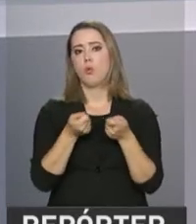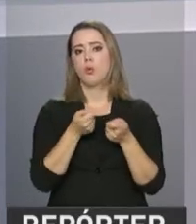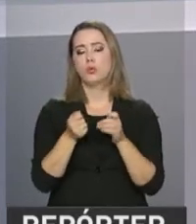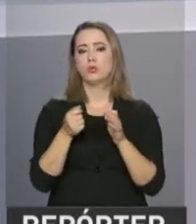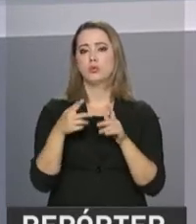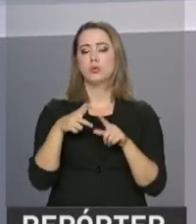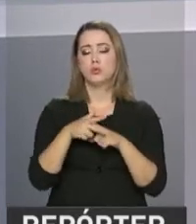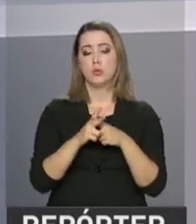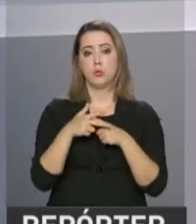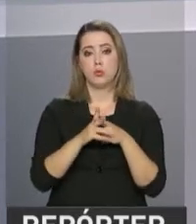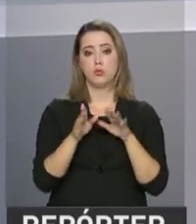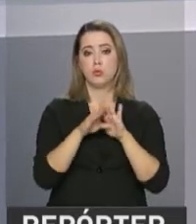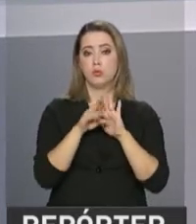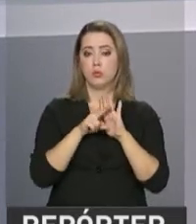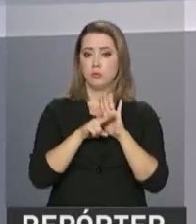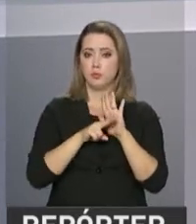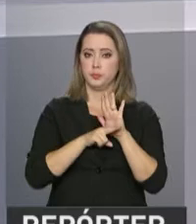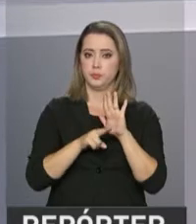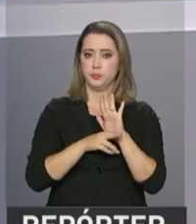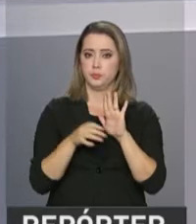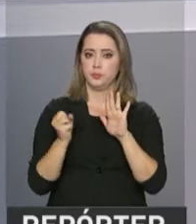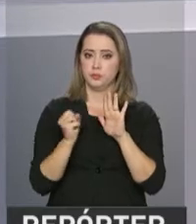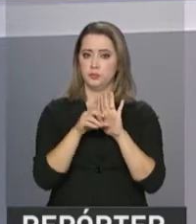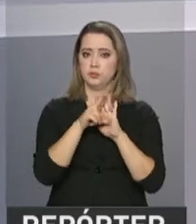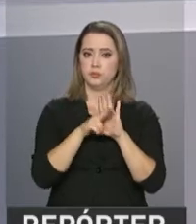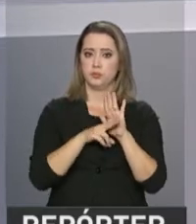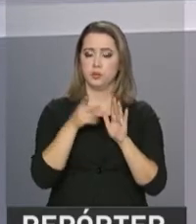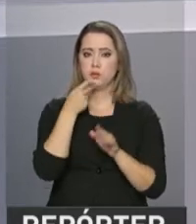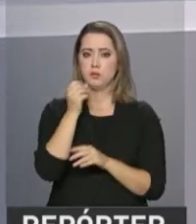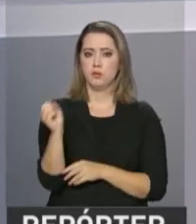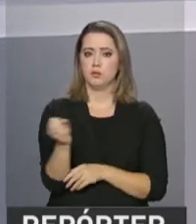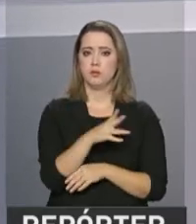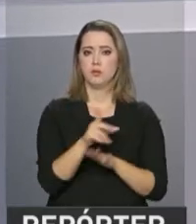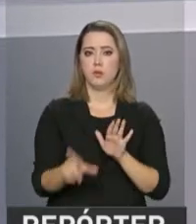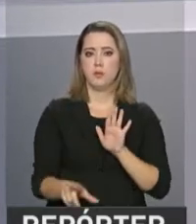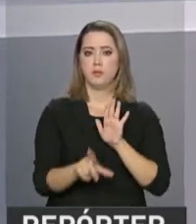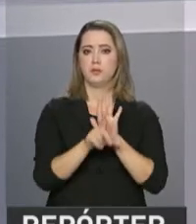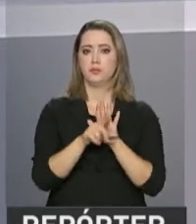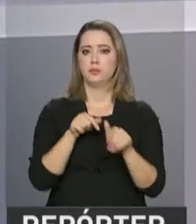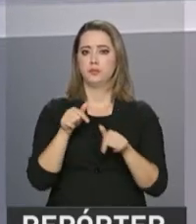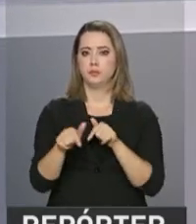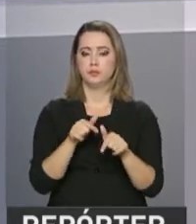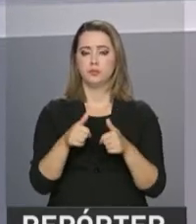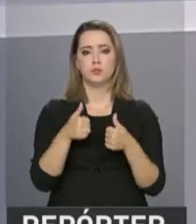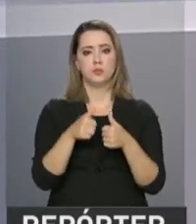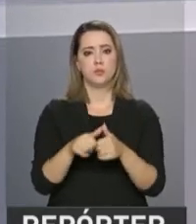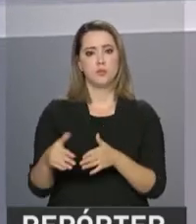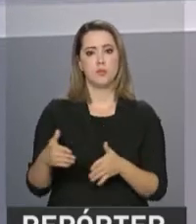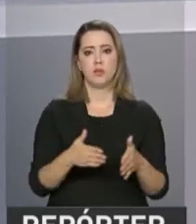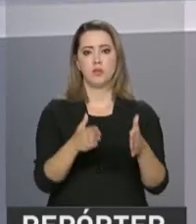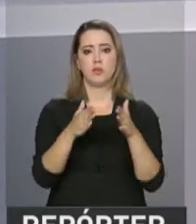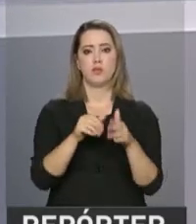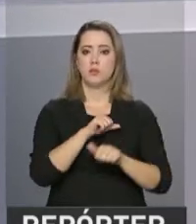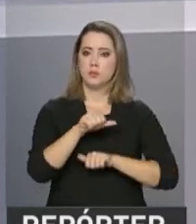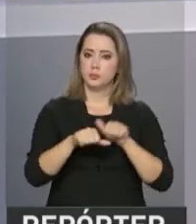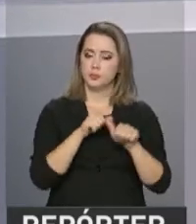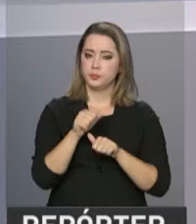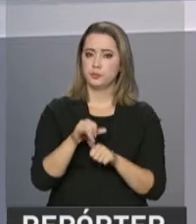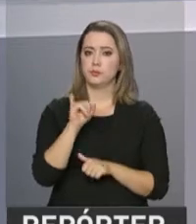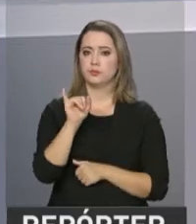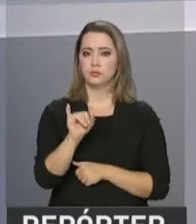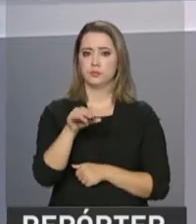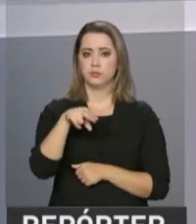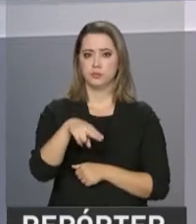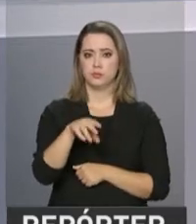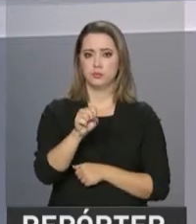cronograma de reformas henrique meirelles destacou que a modernização da legislação trabalhista está caminhando e as mudanças